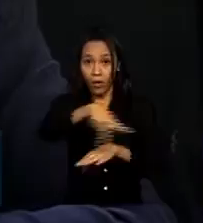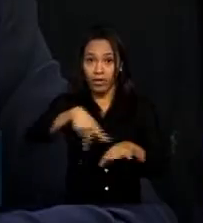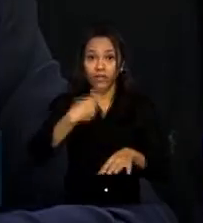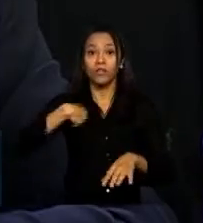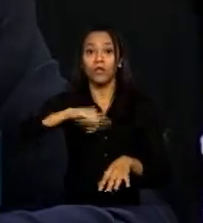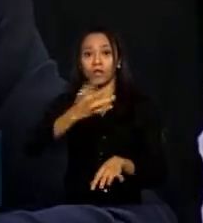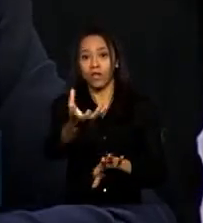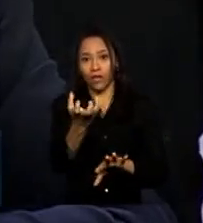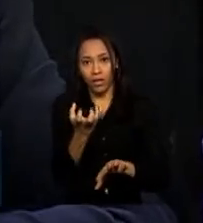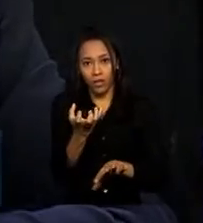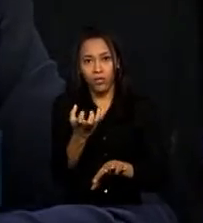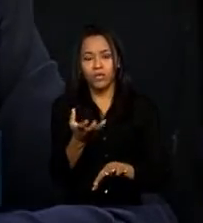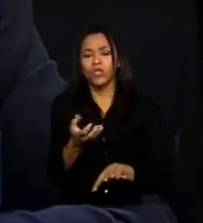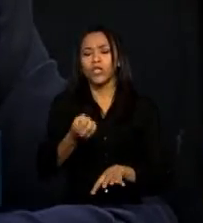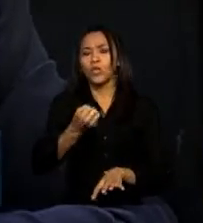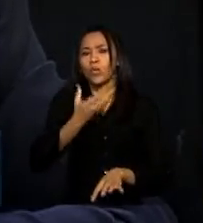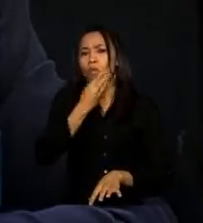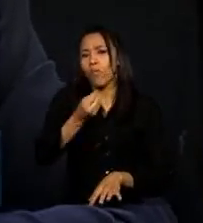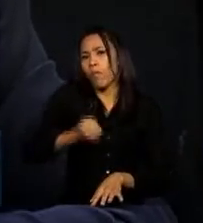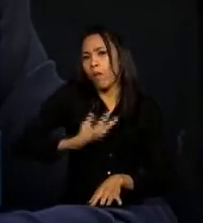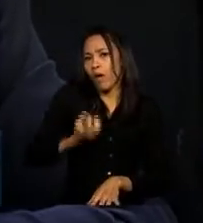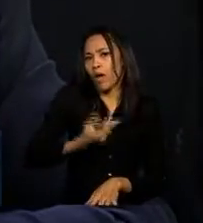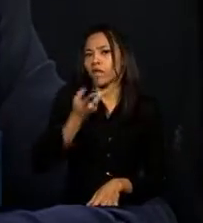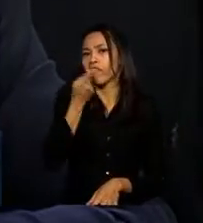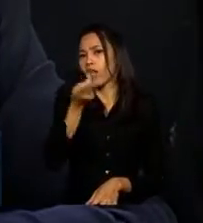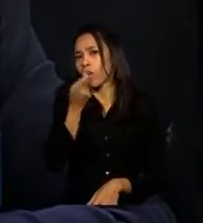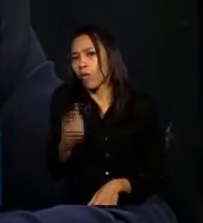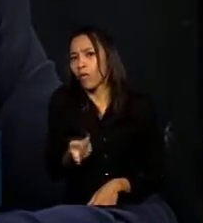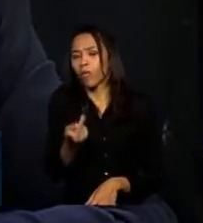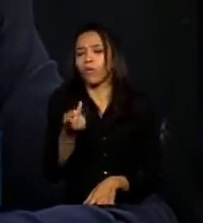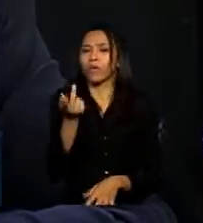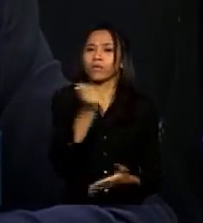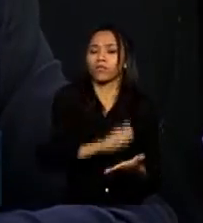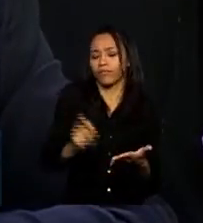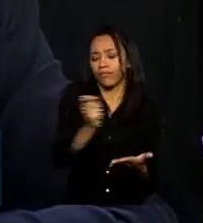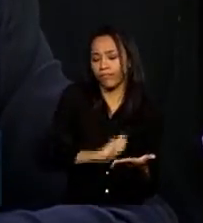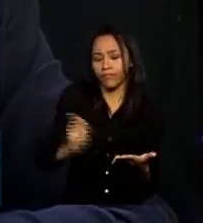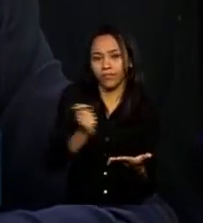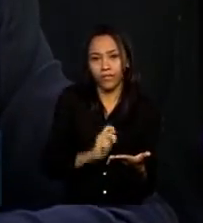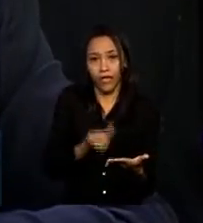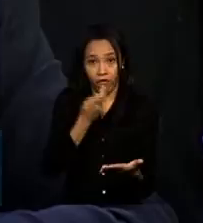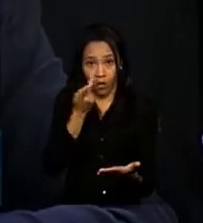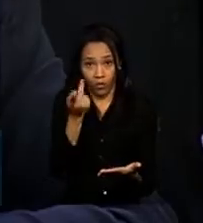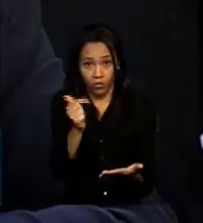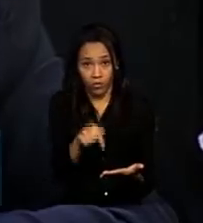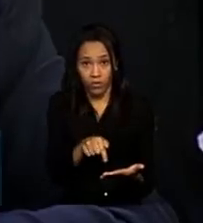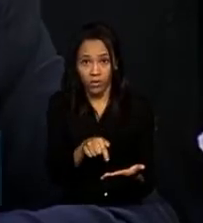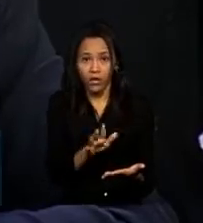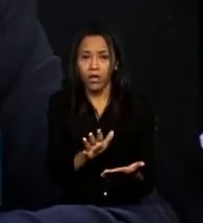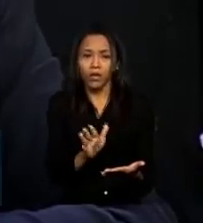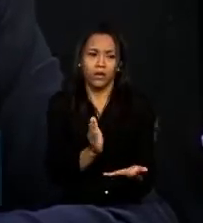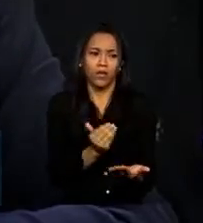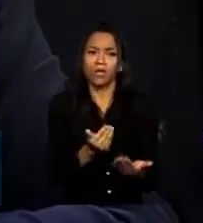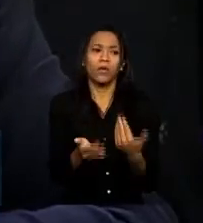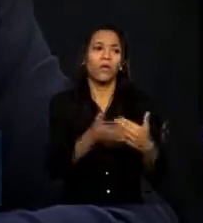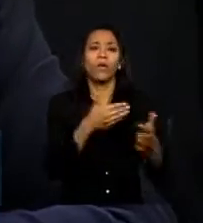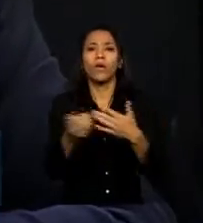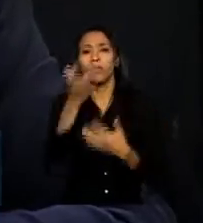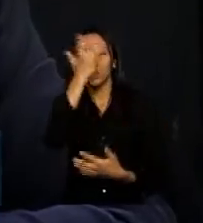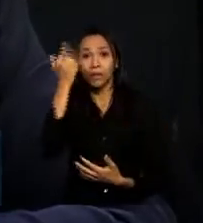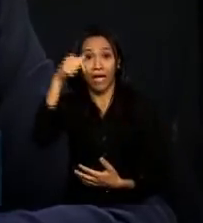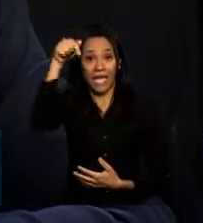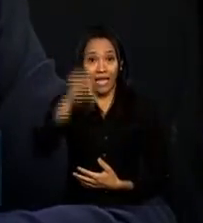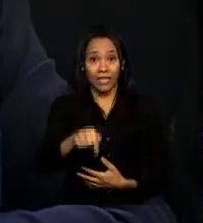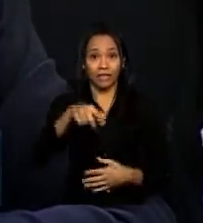o país que o poeta já cantou, os versos já falaram, que, de alguma forma, chega para qualquer um de nós. Mas este